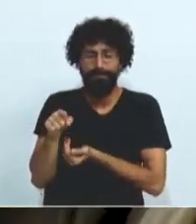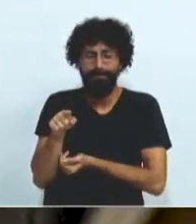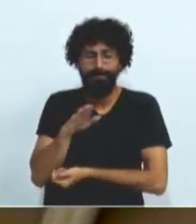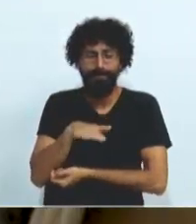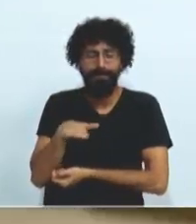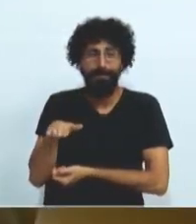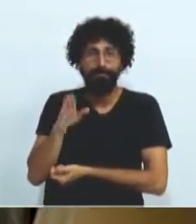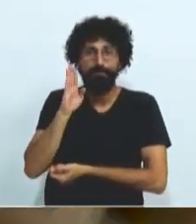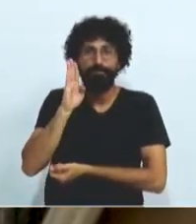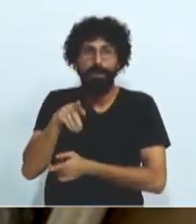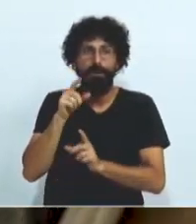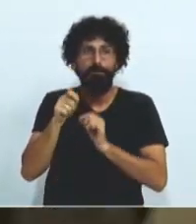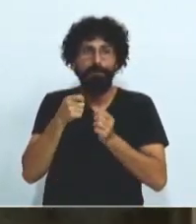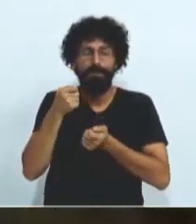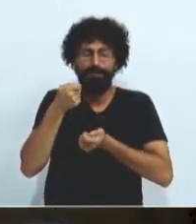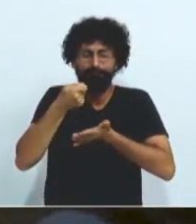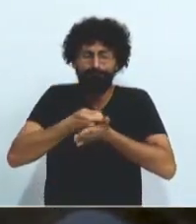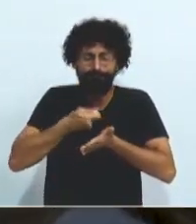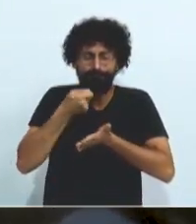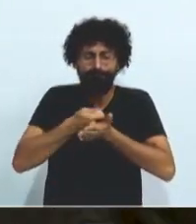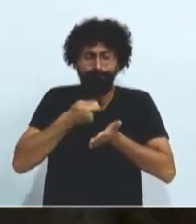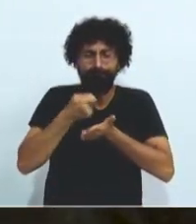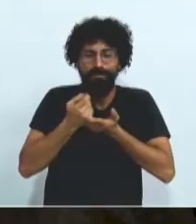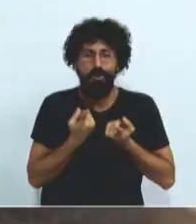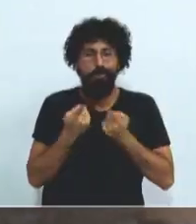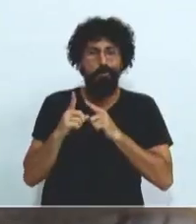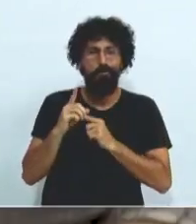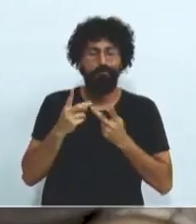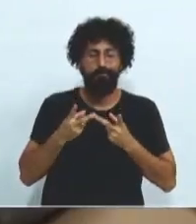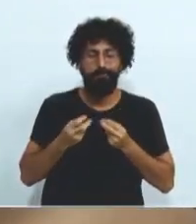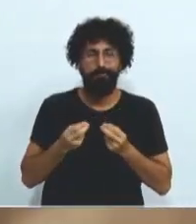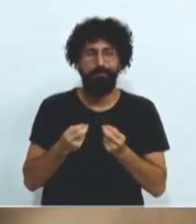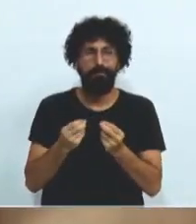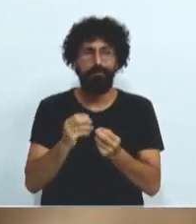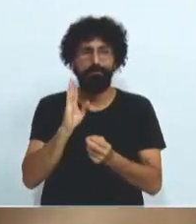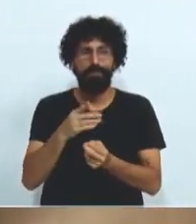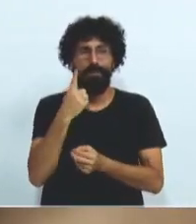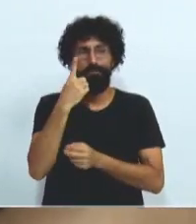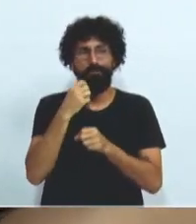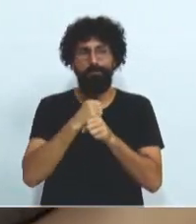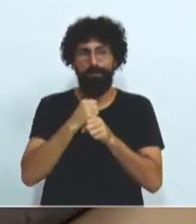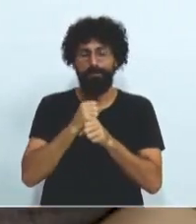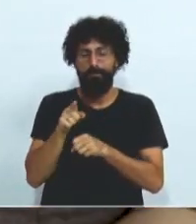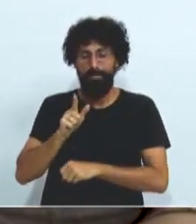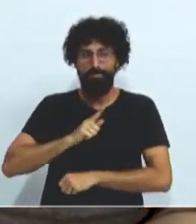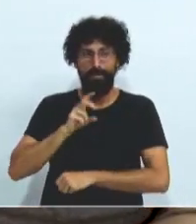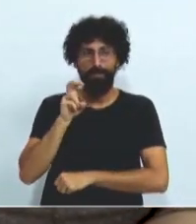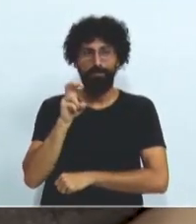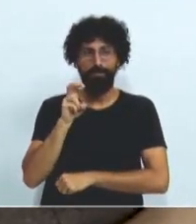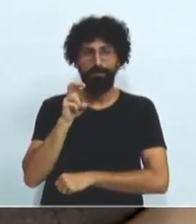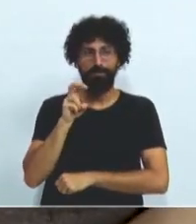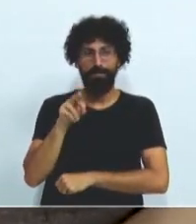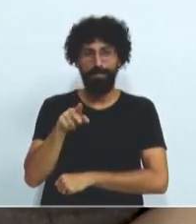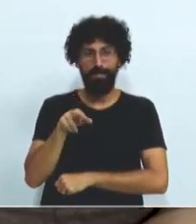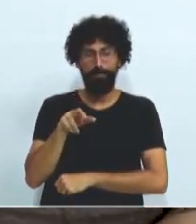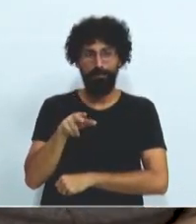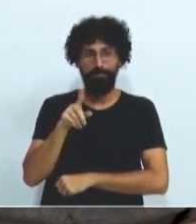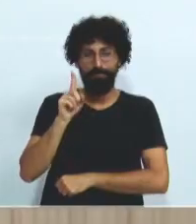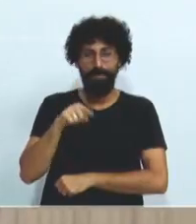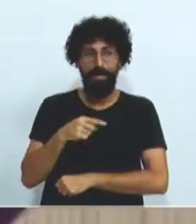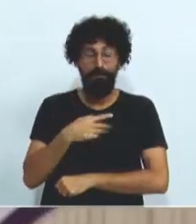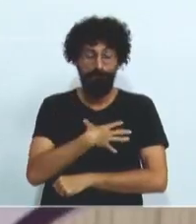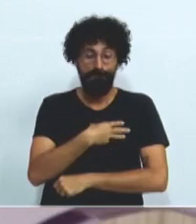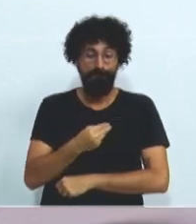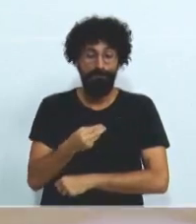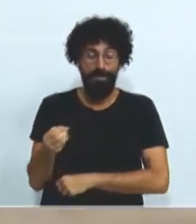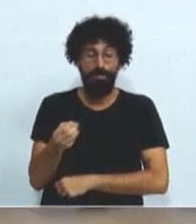batalha contra o câncer há mais de um ano. Suzana tem 5 irmãos e é filha caçula de Maria José,